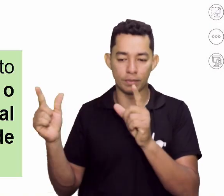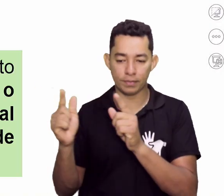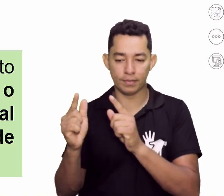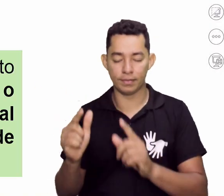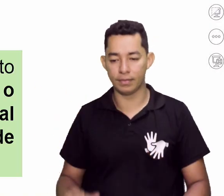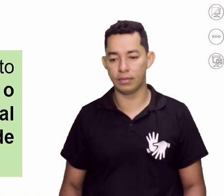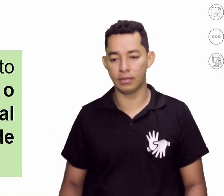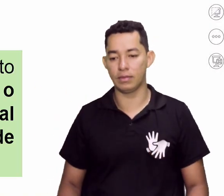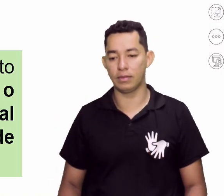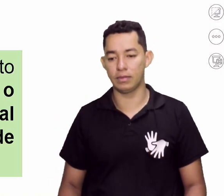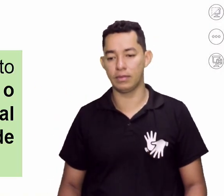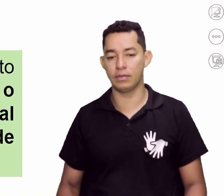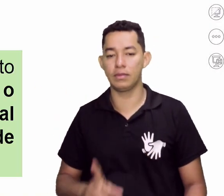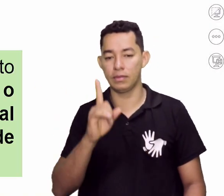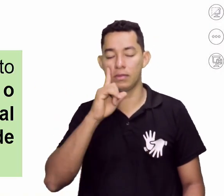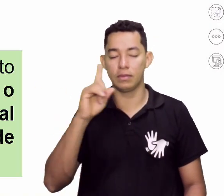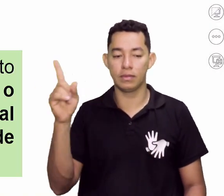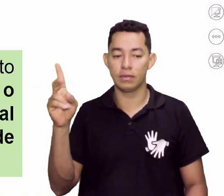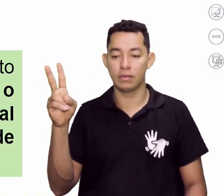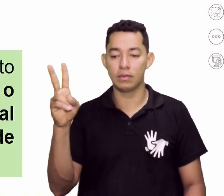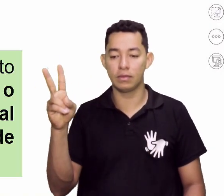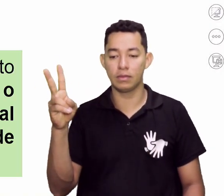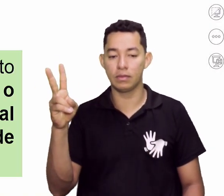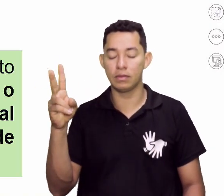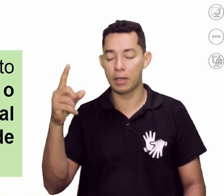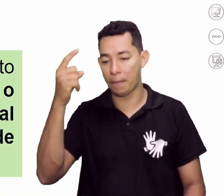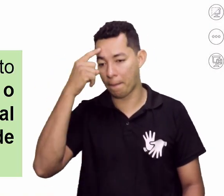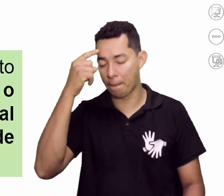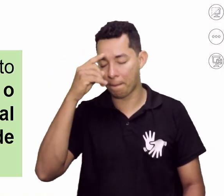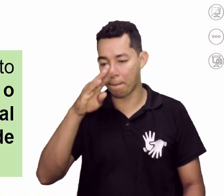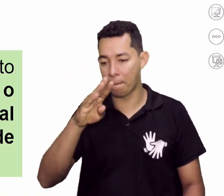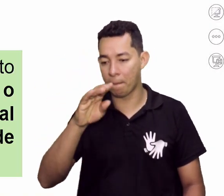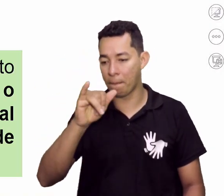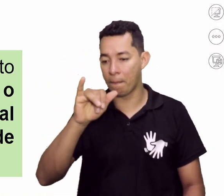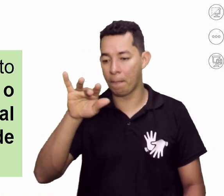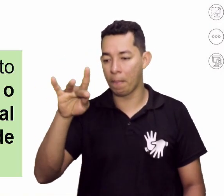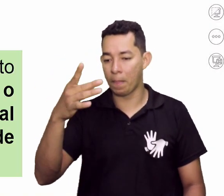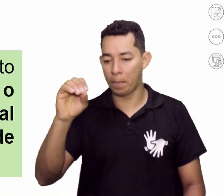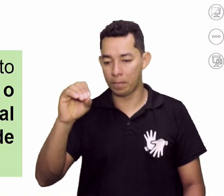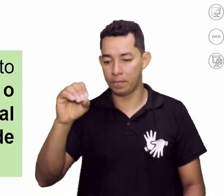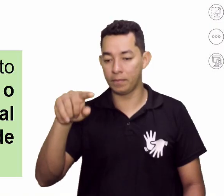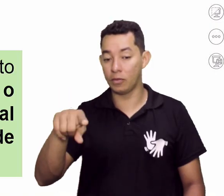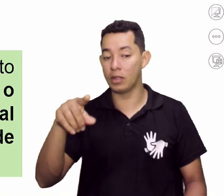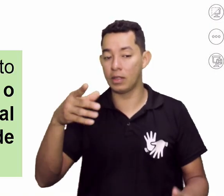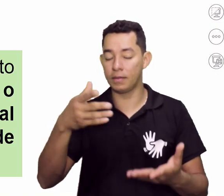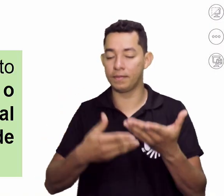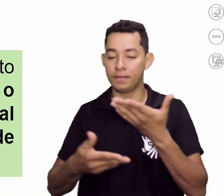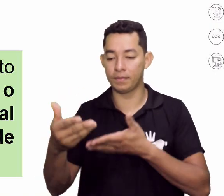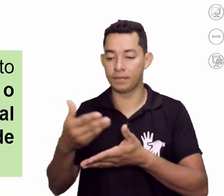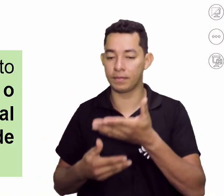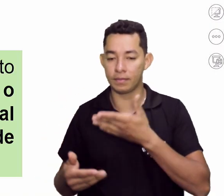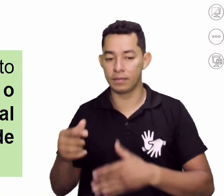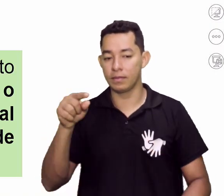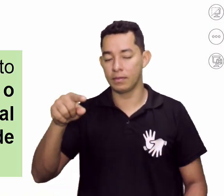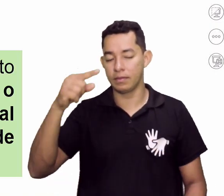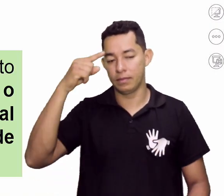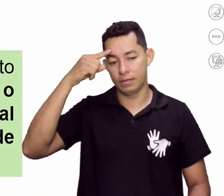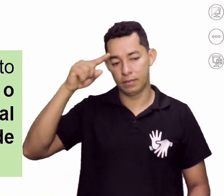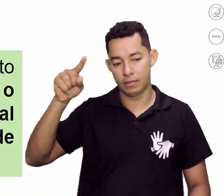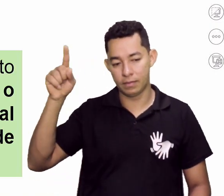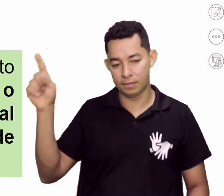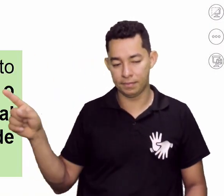você olha para isso aí, pensando em bichos, você vai associar, né, essa ideia